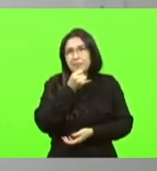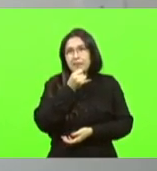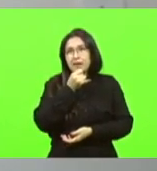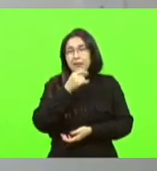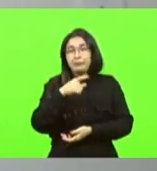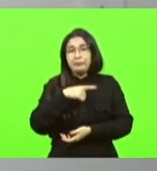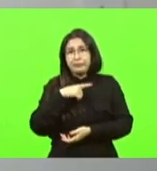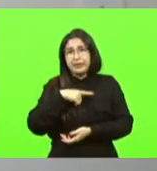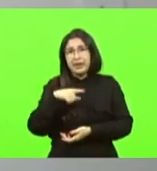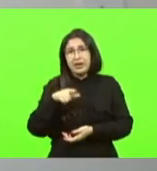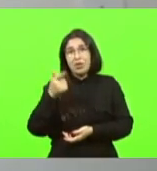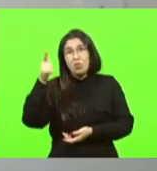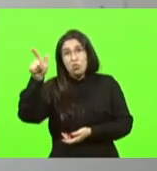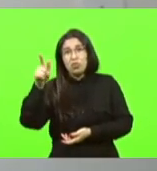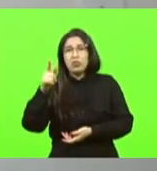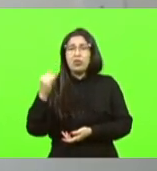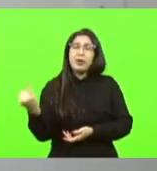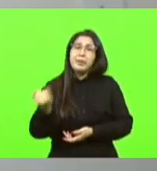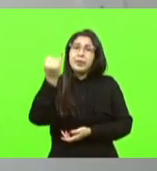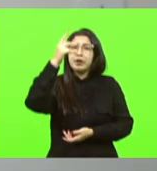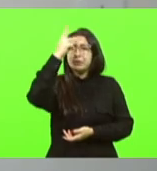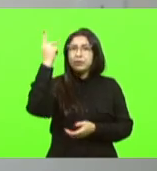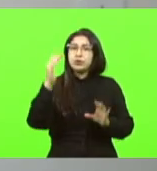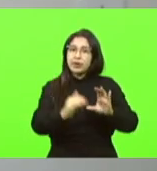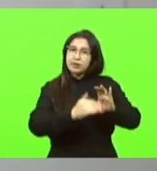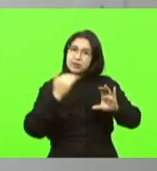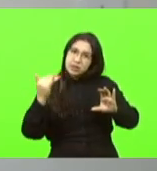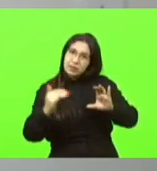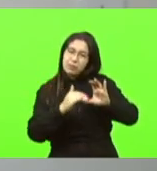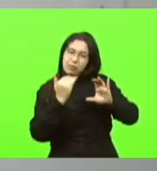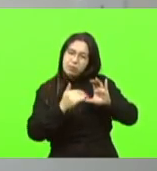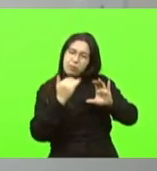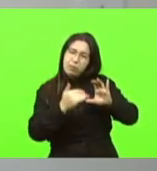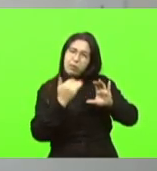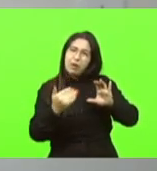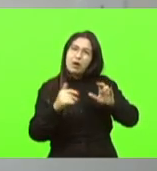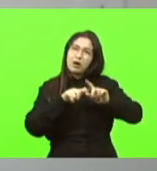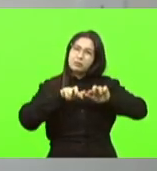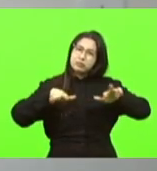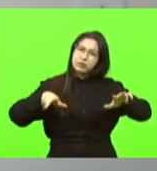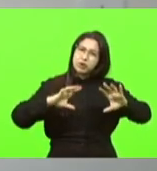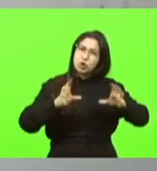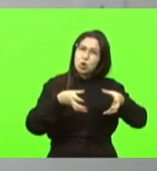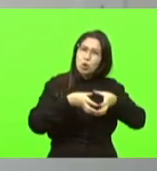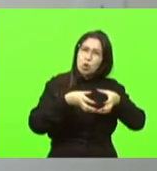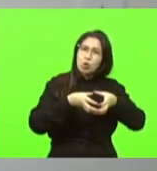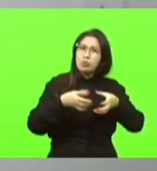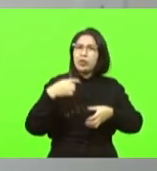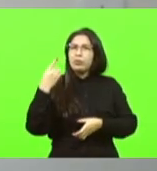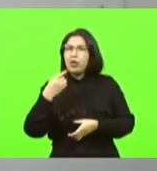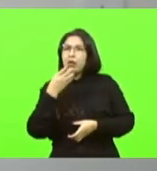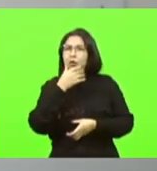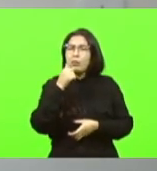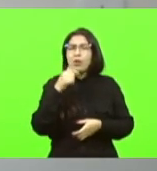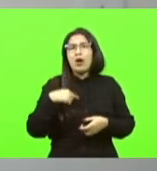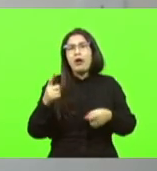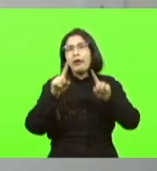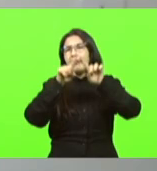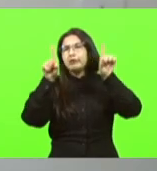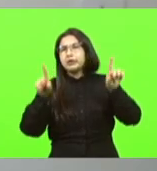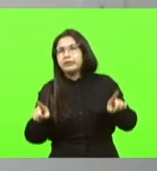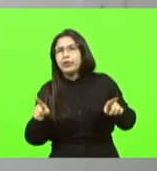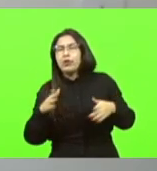peso e contrapeso é importante que as pessoas podem te recebe mensagem massa sou a deputado deputada sou servidor